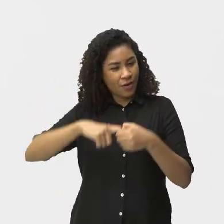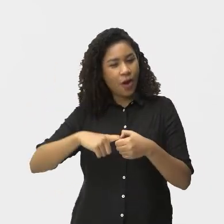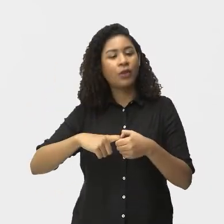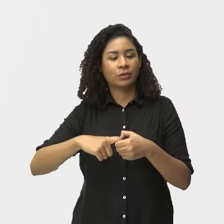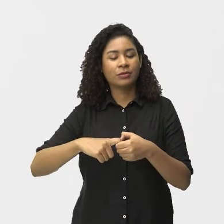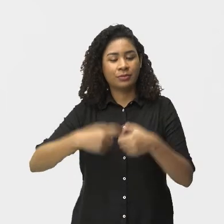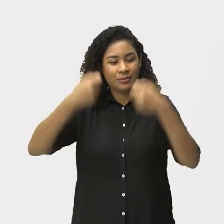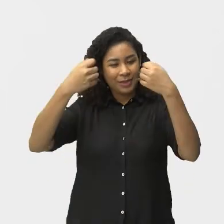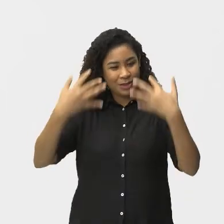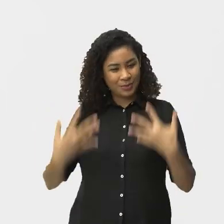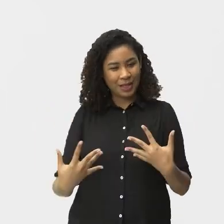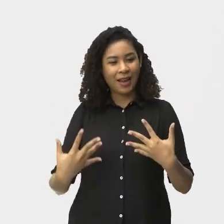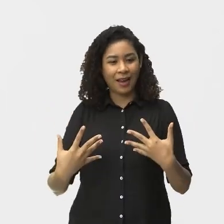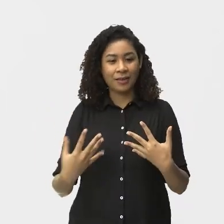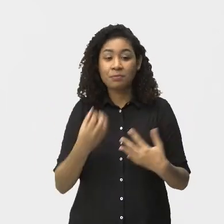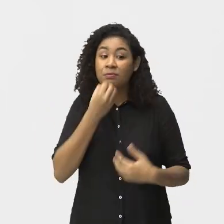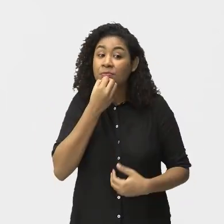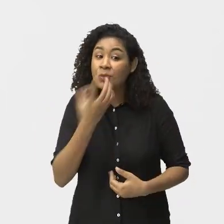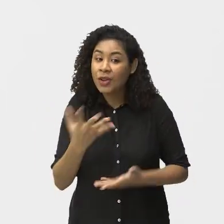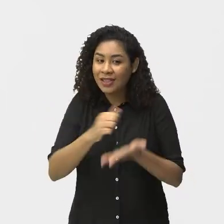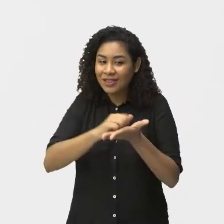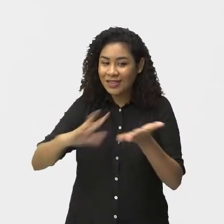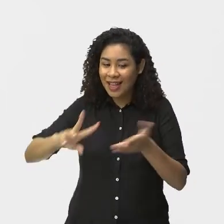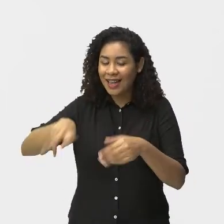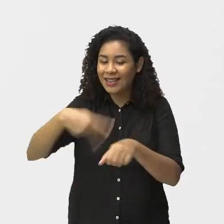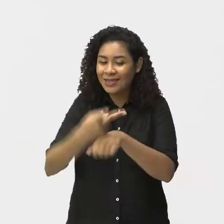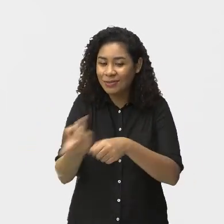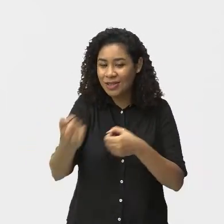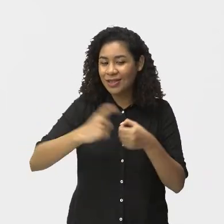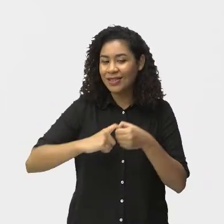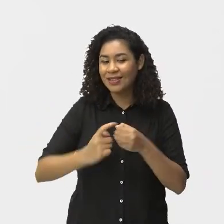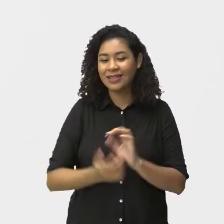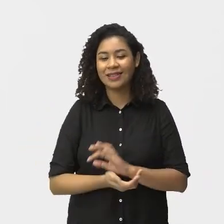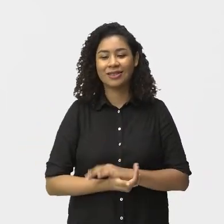na nossa DLI. Então, boa atividade e até logo mais.